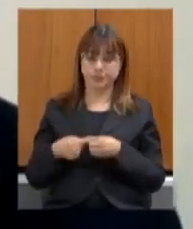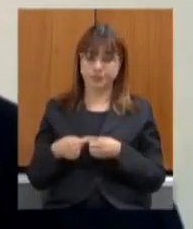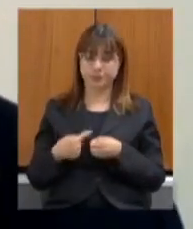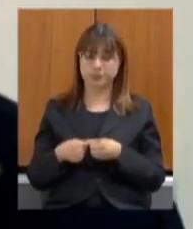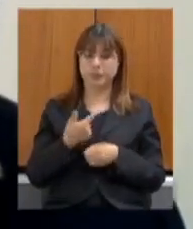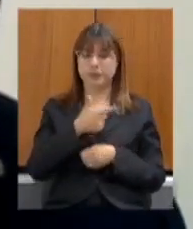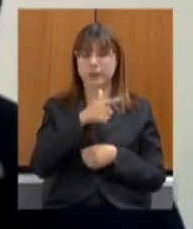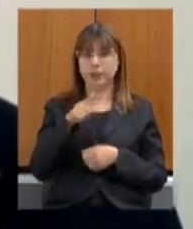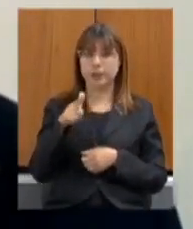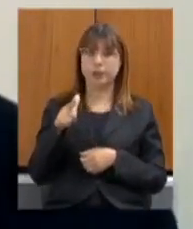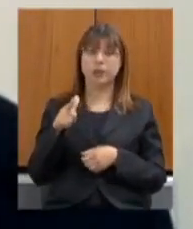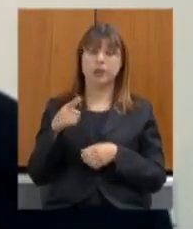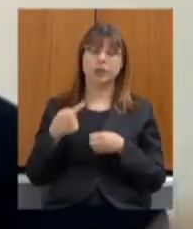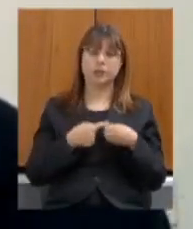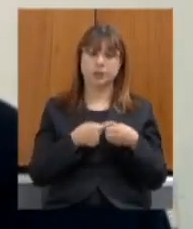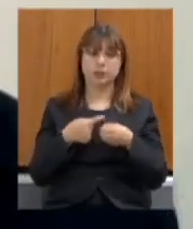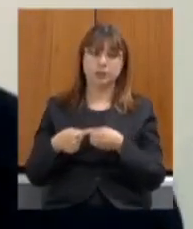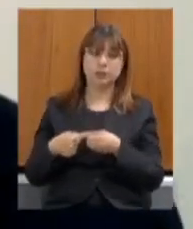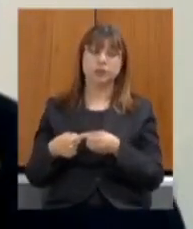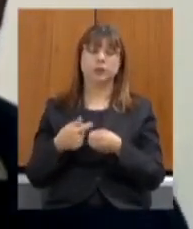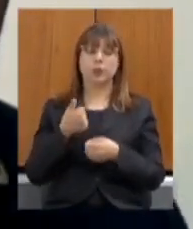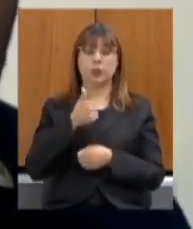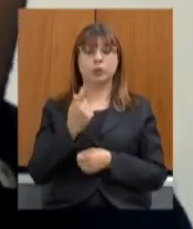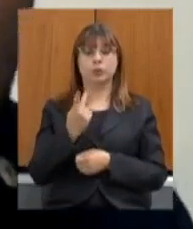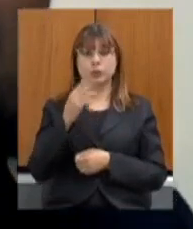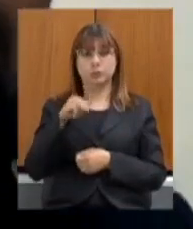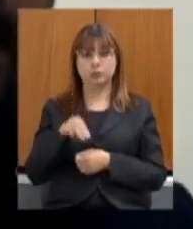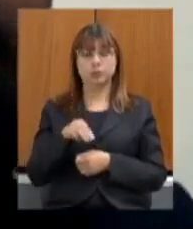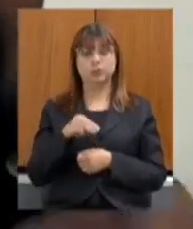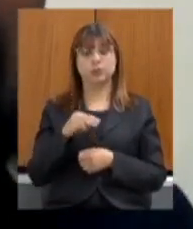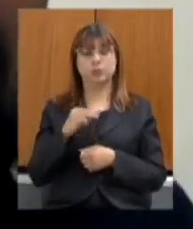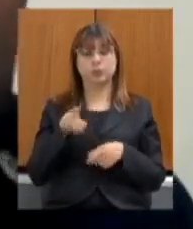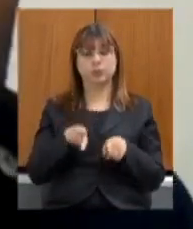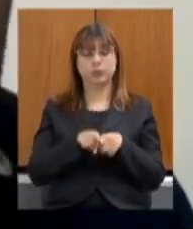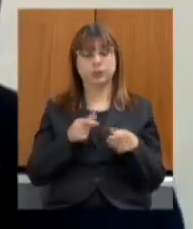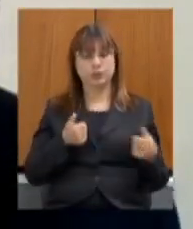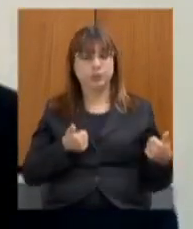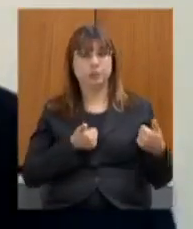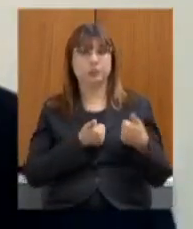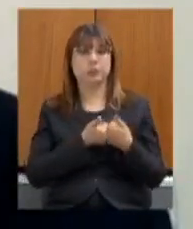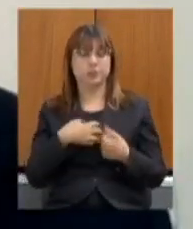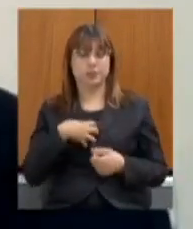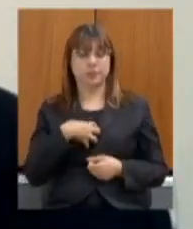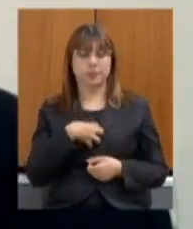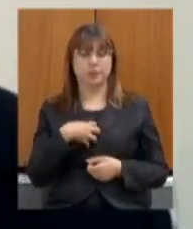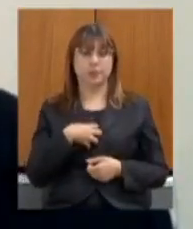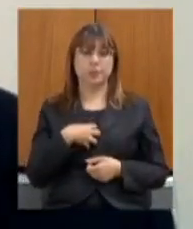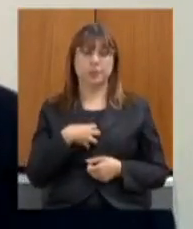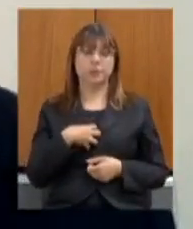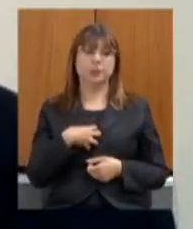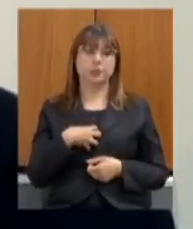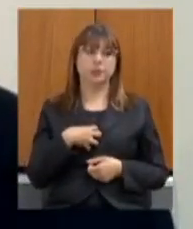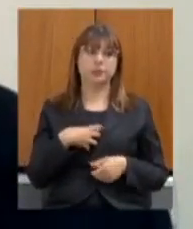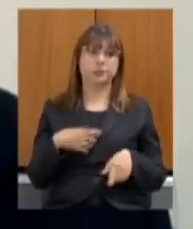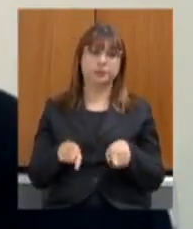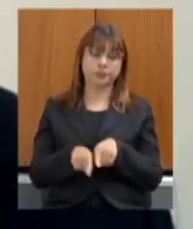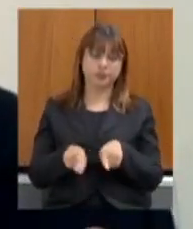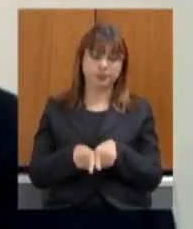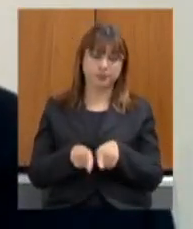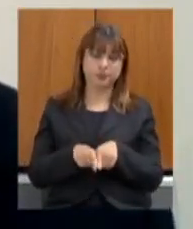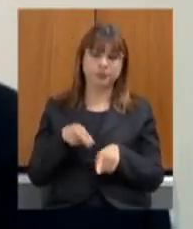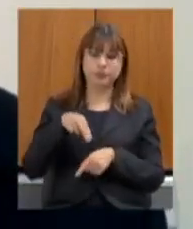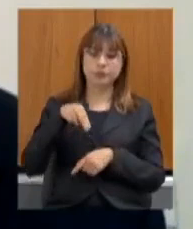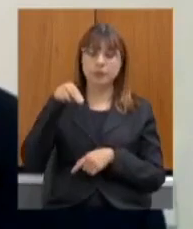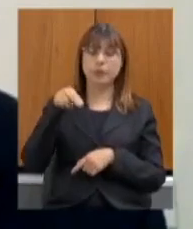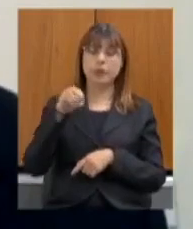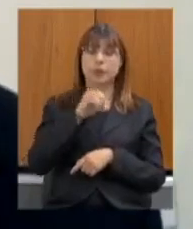Missões de 11 quilômetros, trazendo o Estado da Bahia mais próximo, ou que seja uma ponte do Rio de Francisco, trazendo todo o Noroeste mais